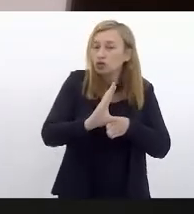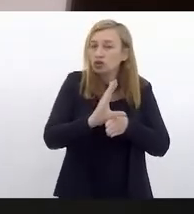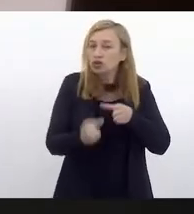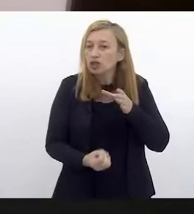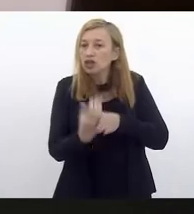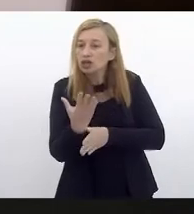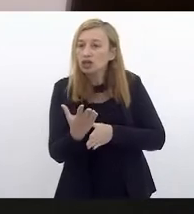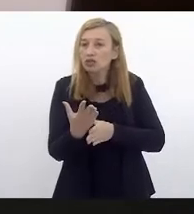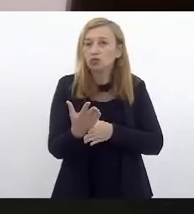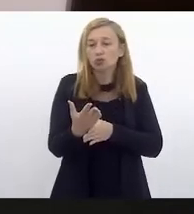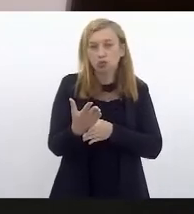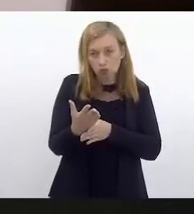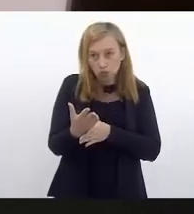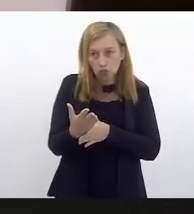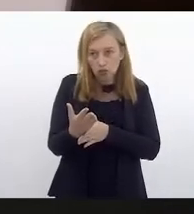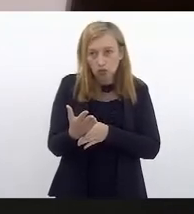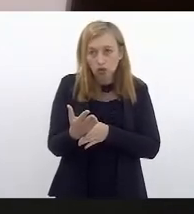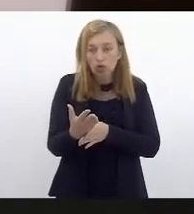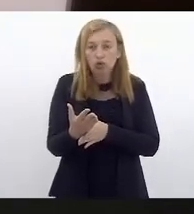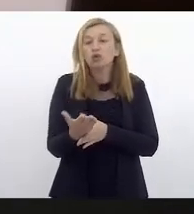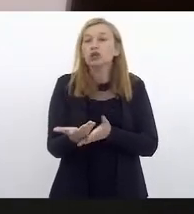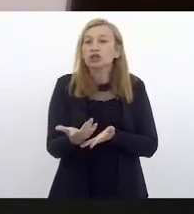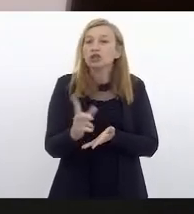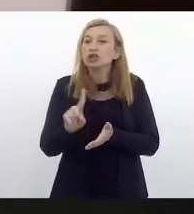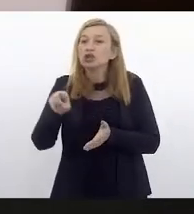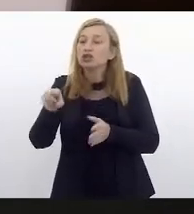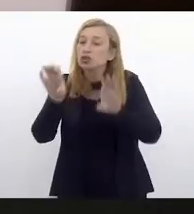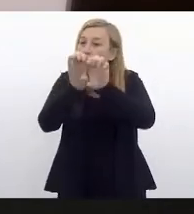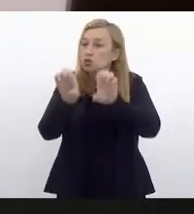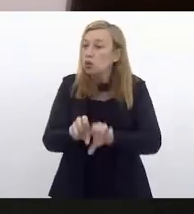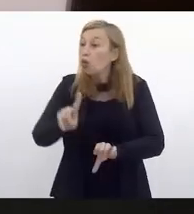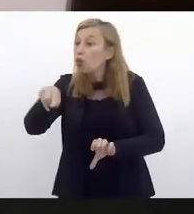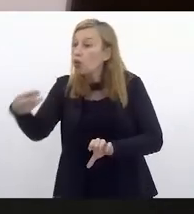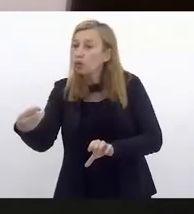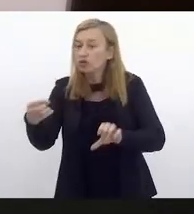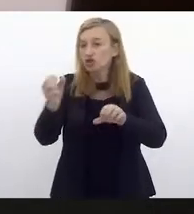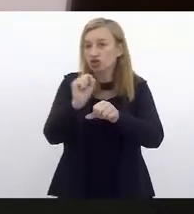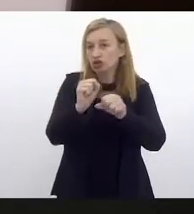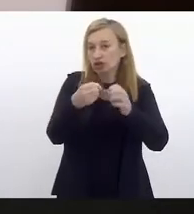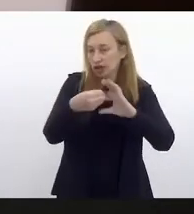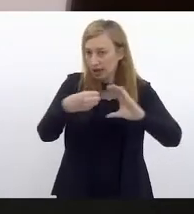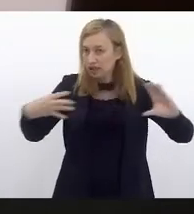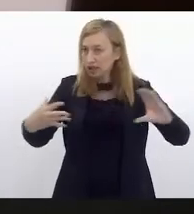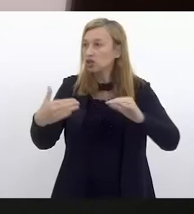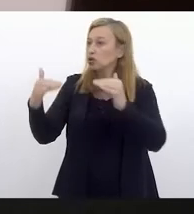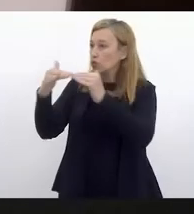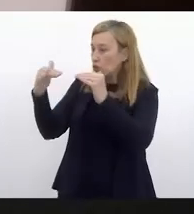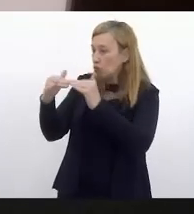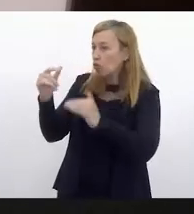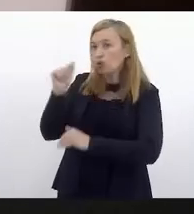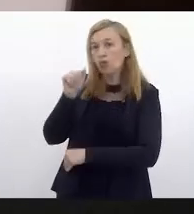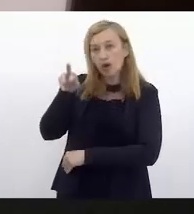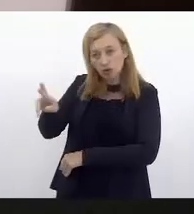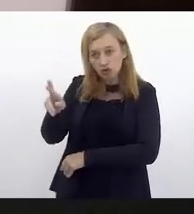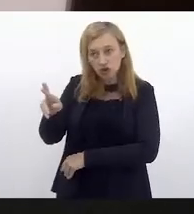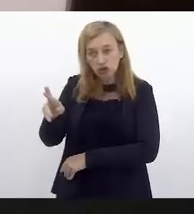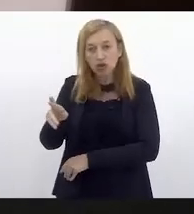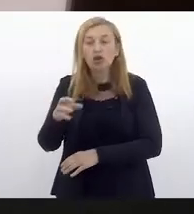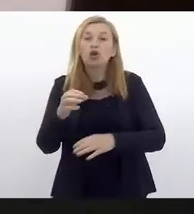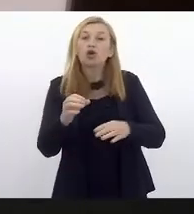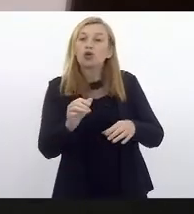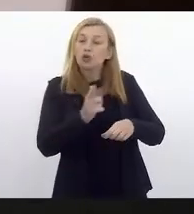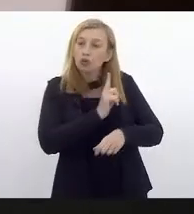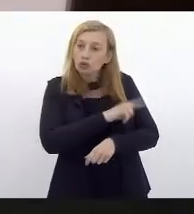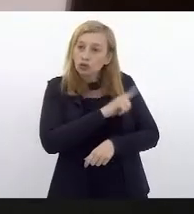consultivo. Conselho consultivo tem outras características, né? Concordo com o Aldir. Conselho gestor,